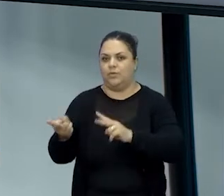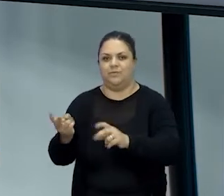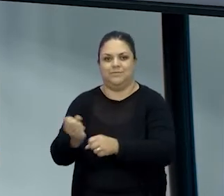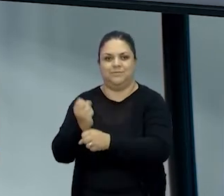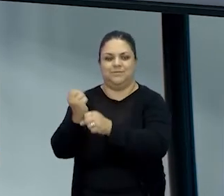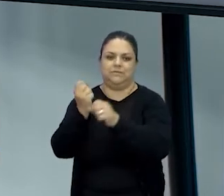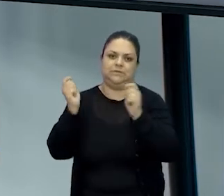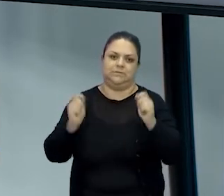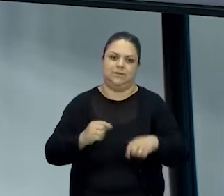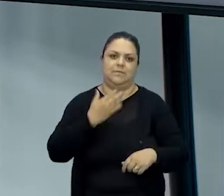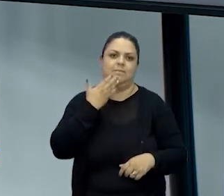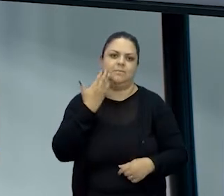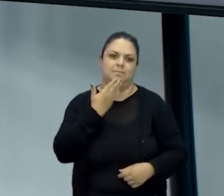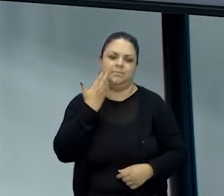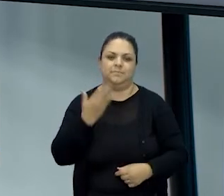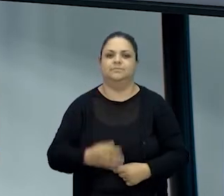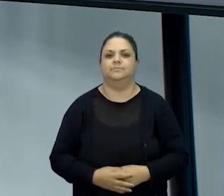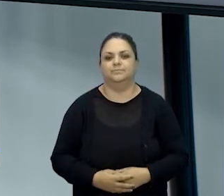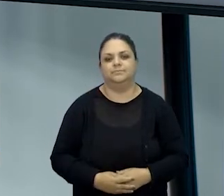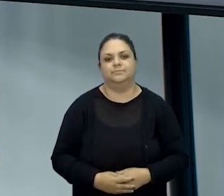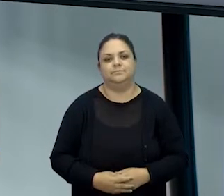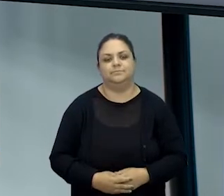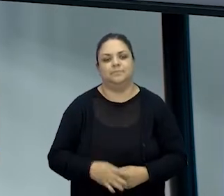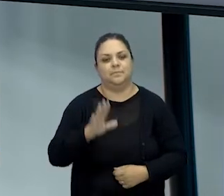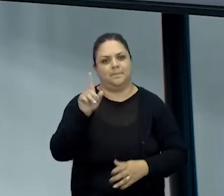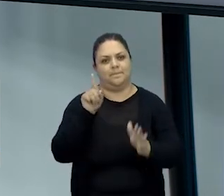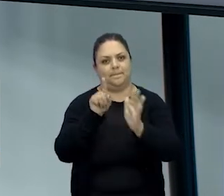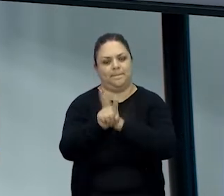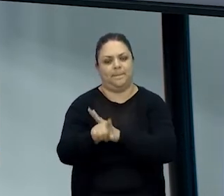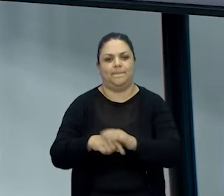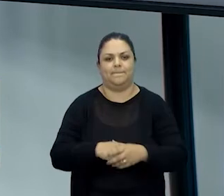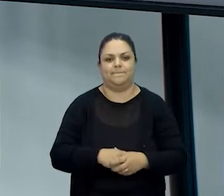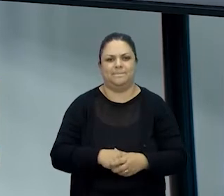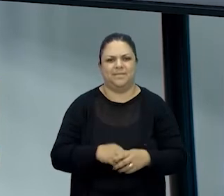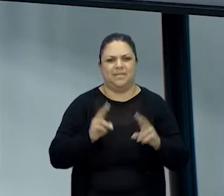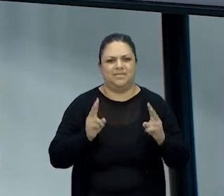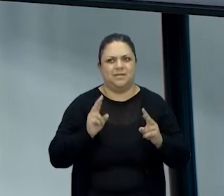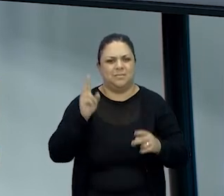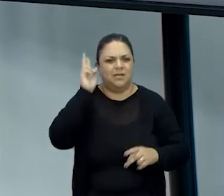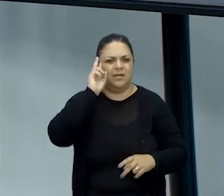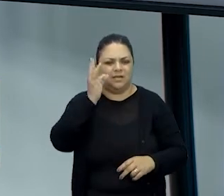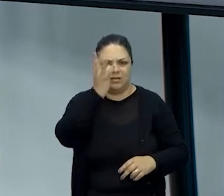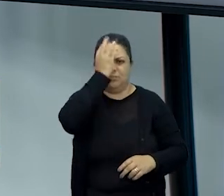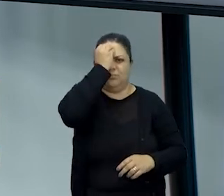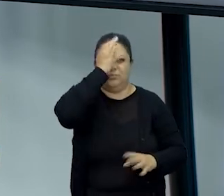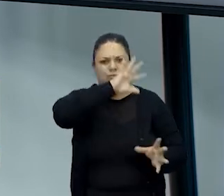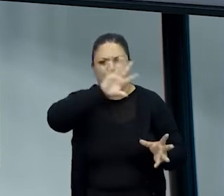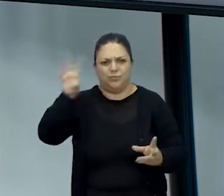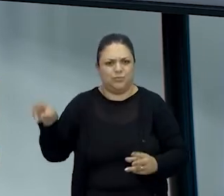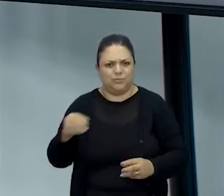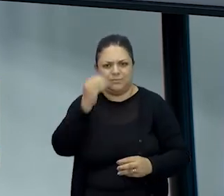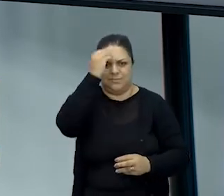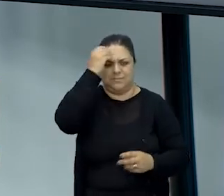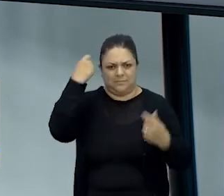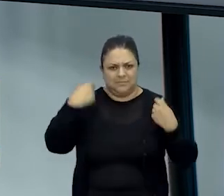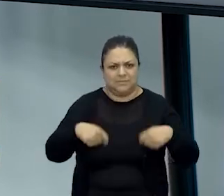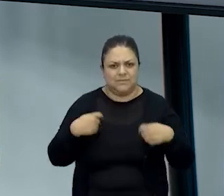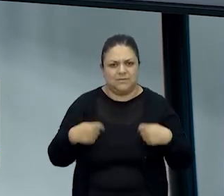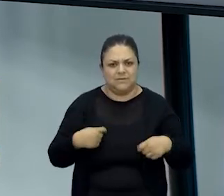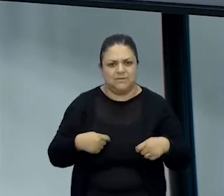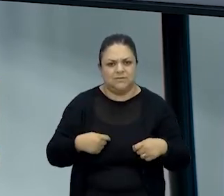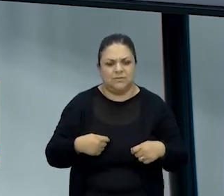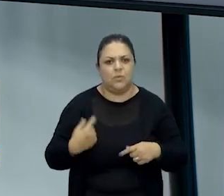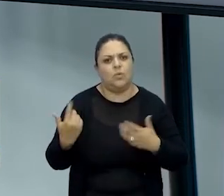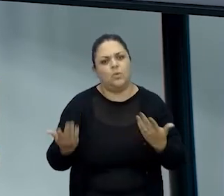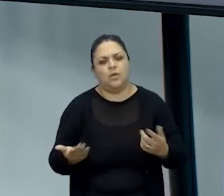tá? Mas aí vem a pergunta, será que eu sempre tenho que ter isso na cabeça? Como é que deve ser? Será que tem algum truquezinho